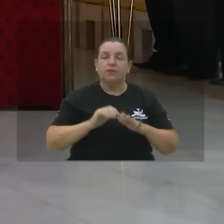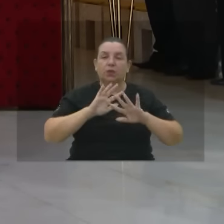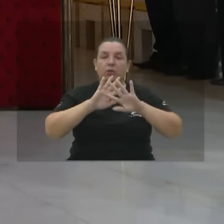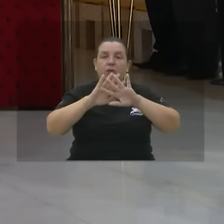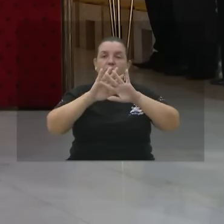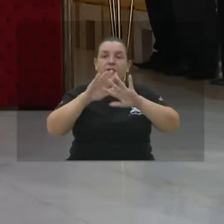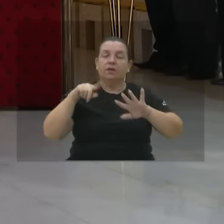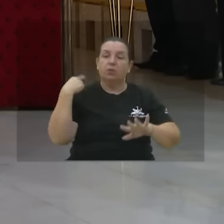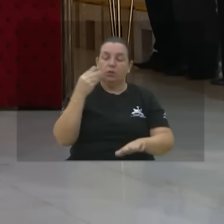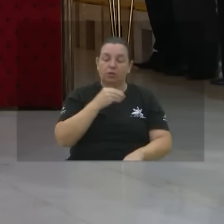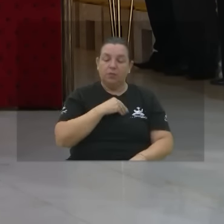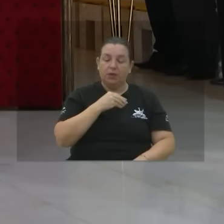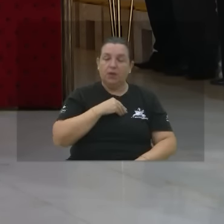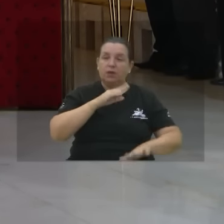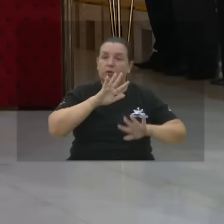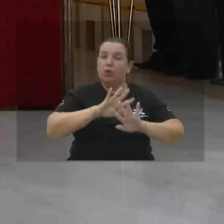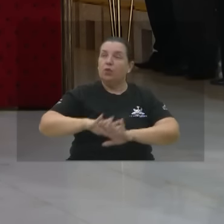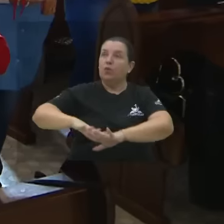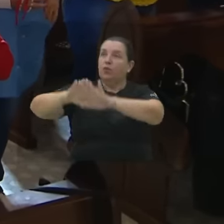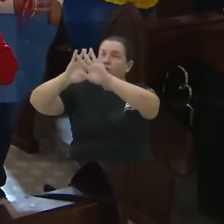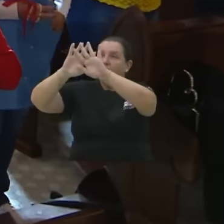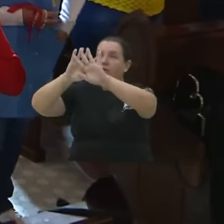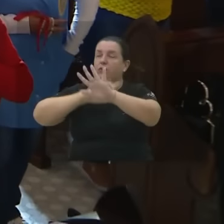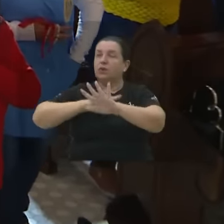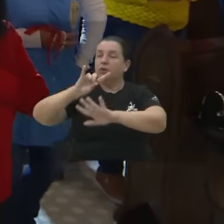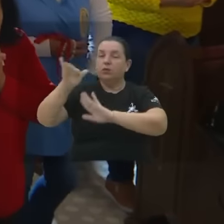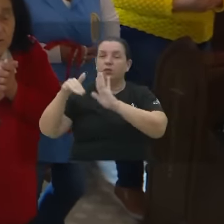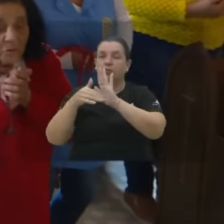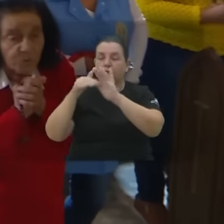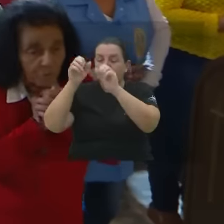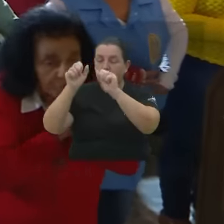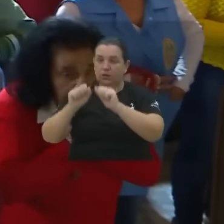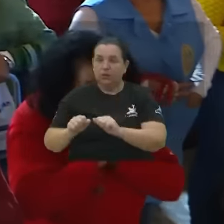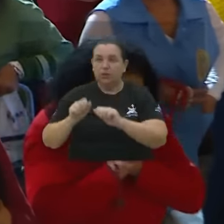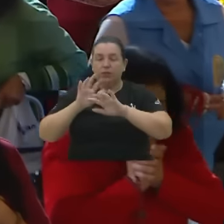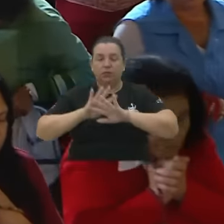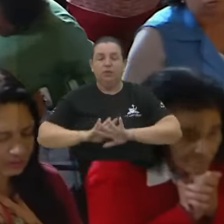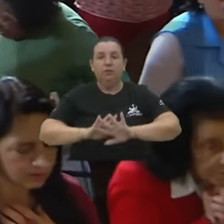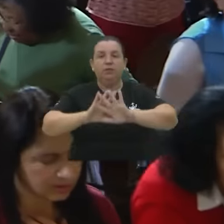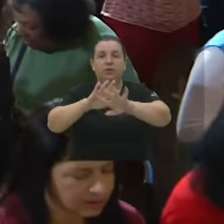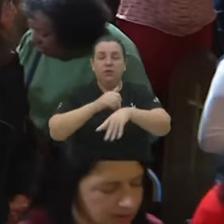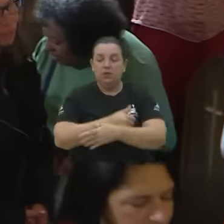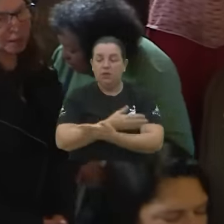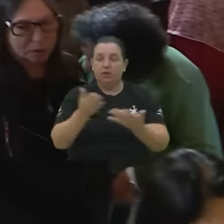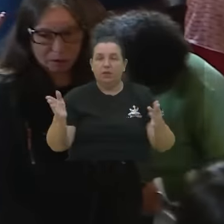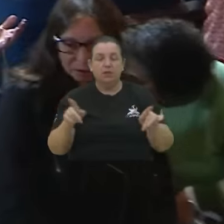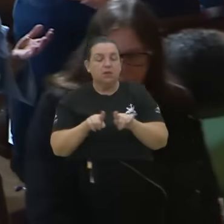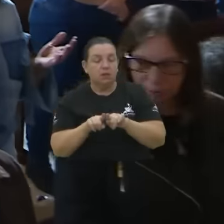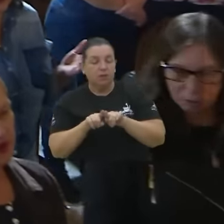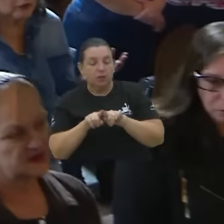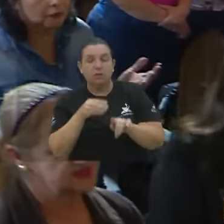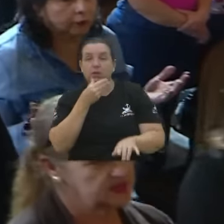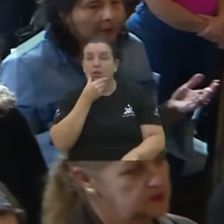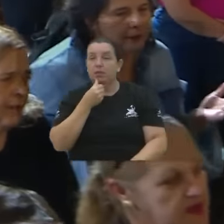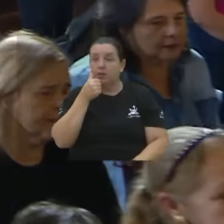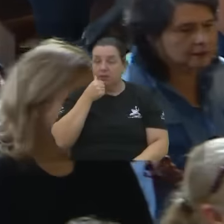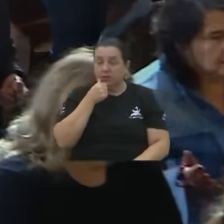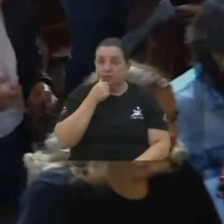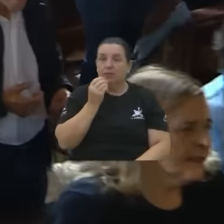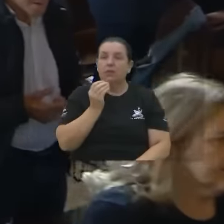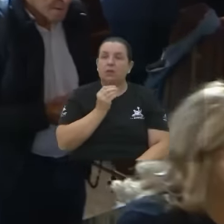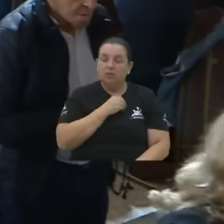Confessemos os nossos pecados. Confesso a Deus Todo-Poderoso e a vós, irmãos e